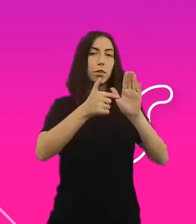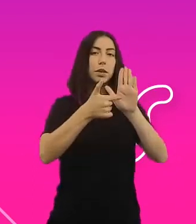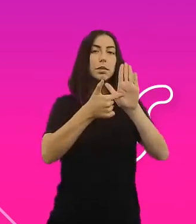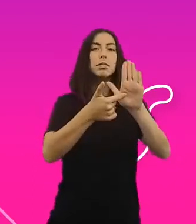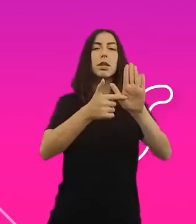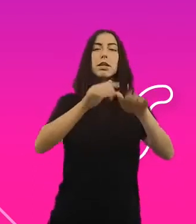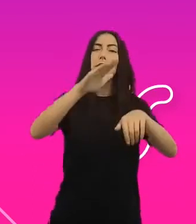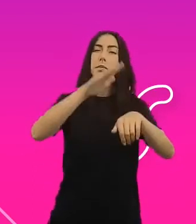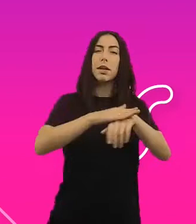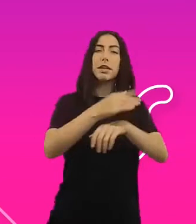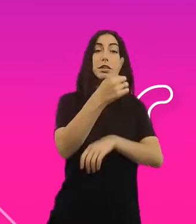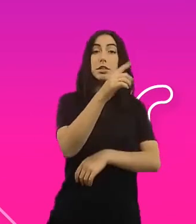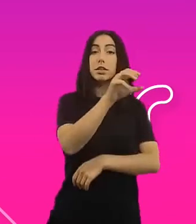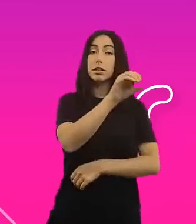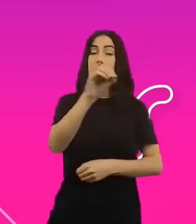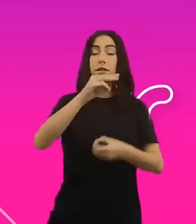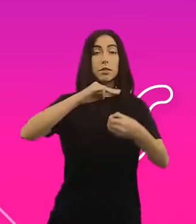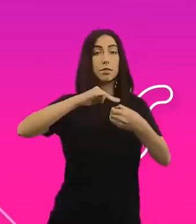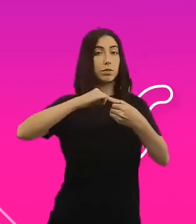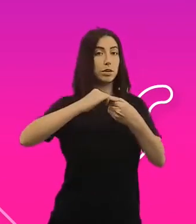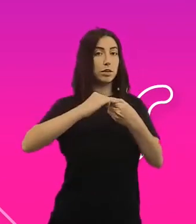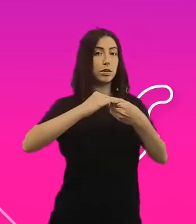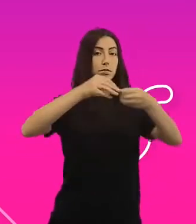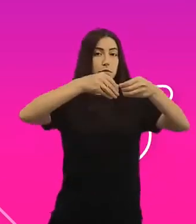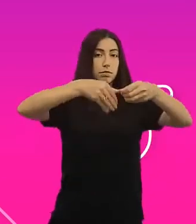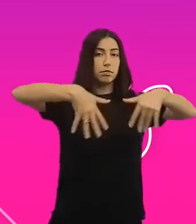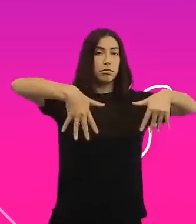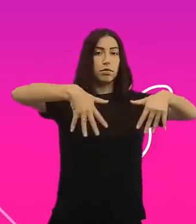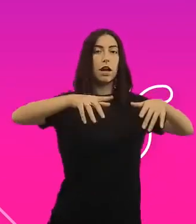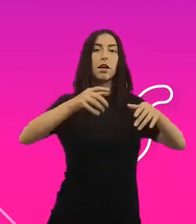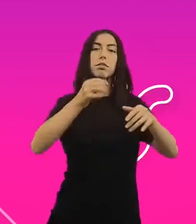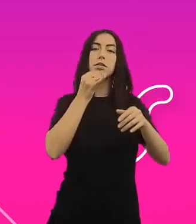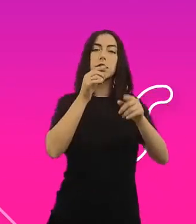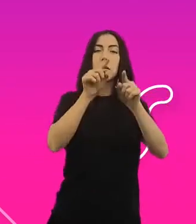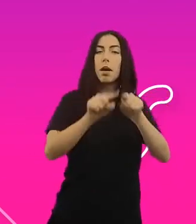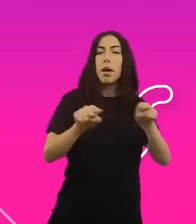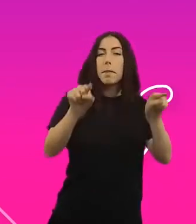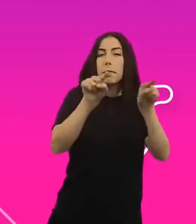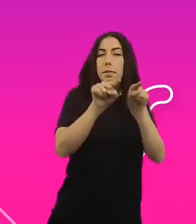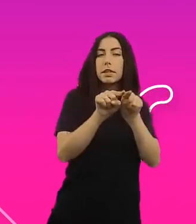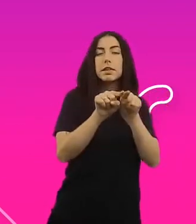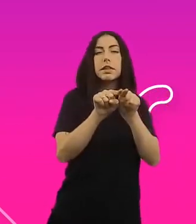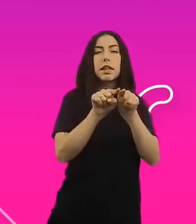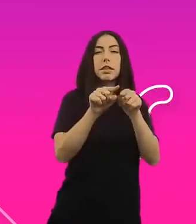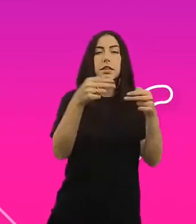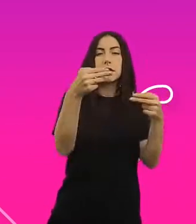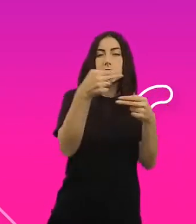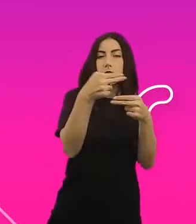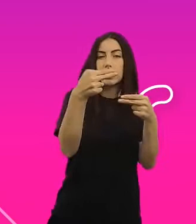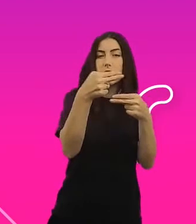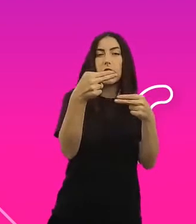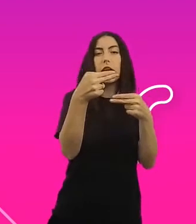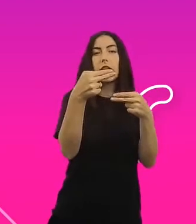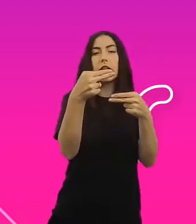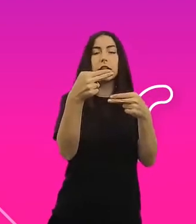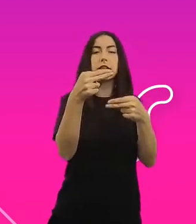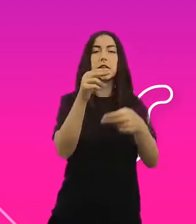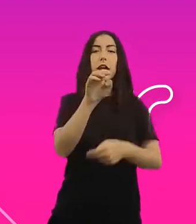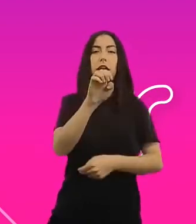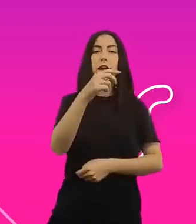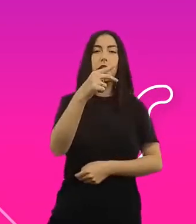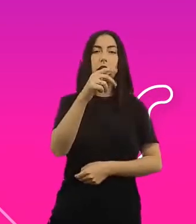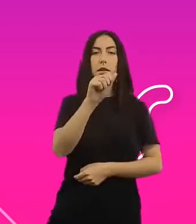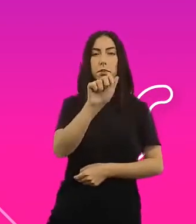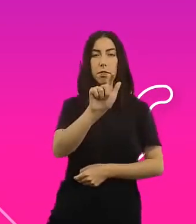municípios em rede com parceiros como Sebrae, Senac, Epagre, Emater, nos municípios onde